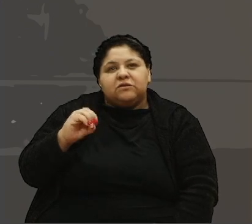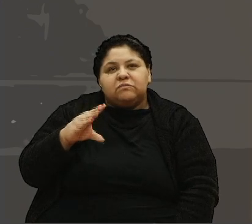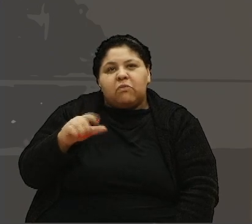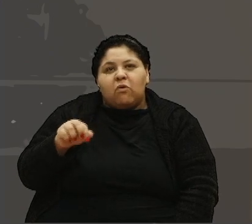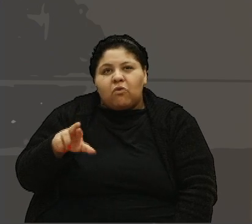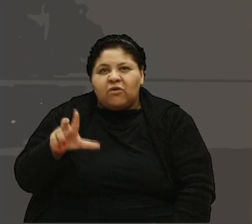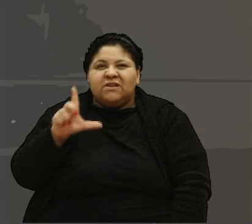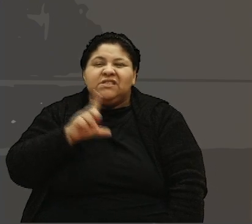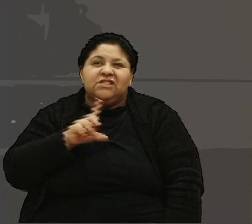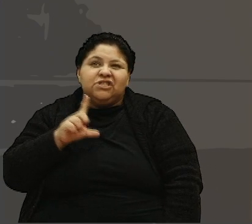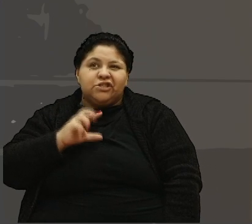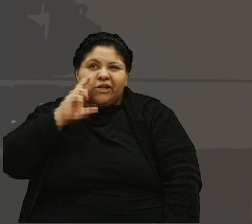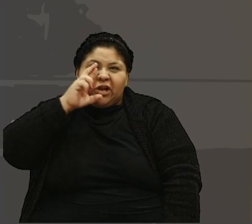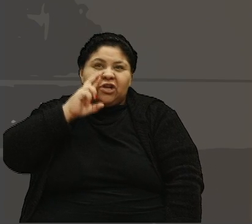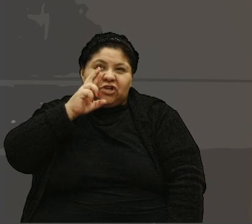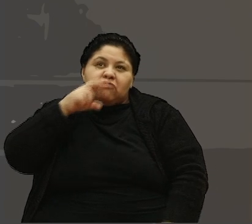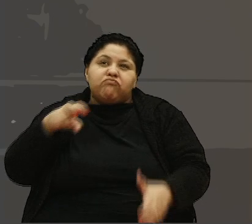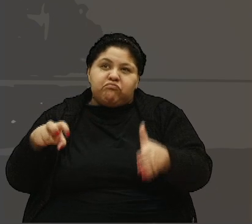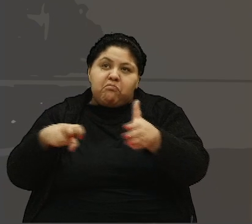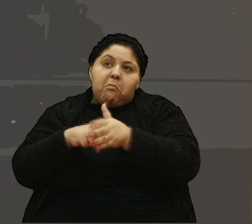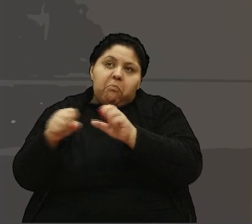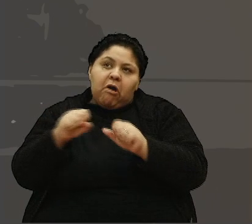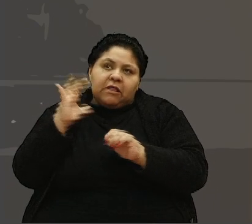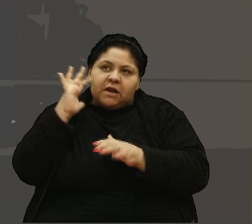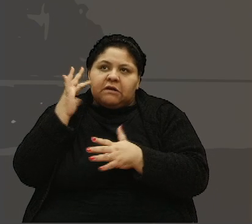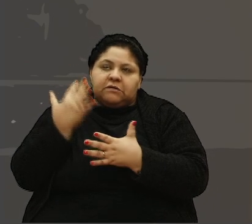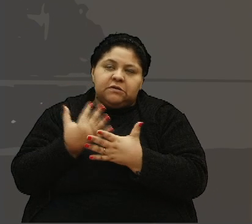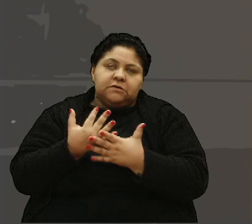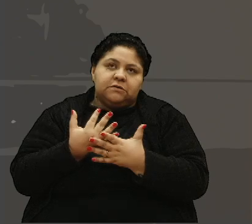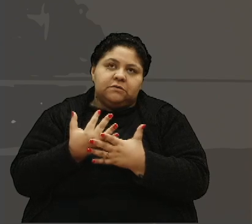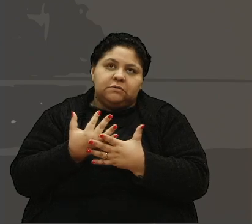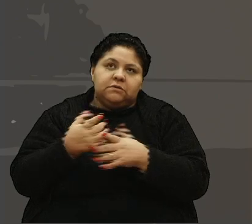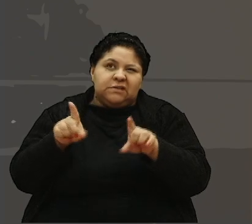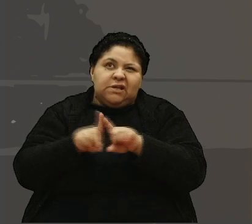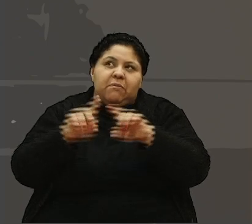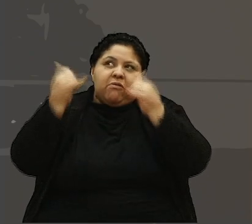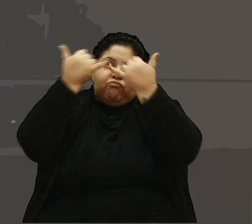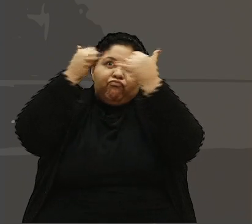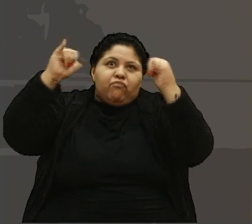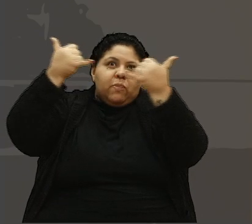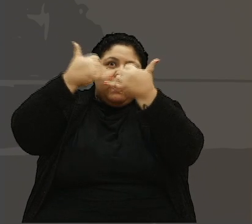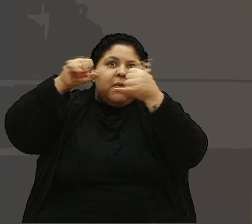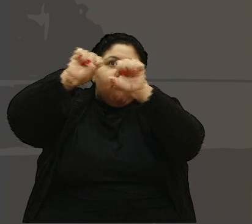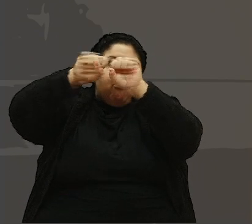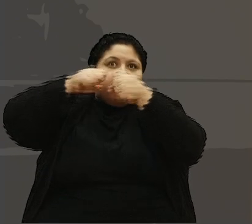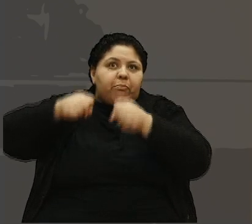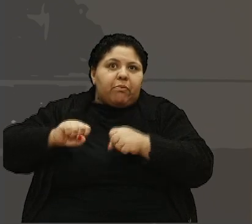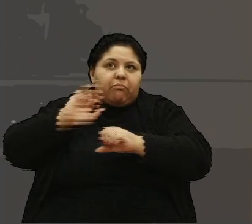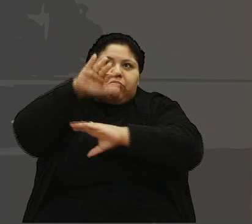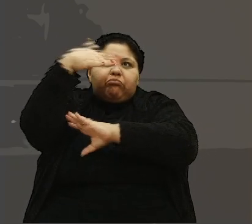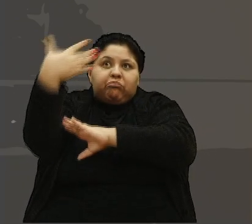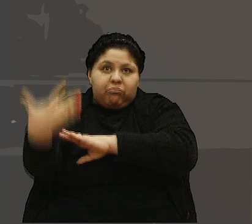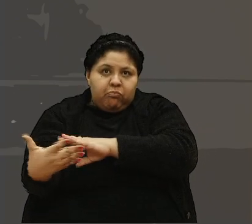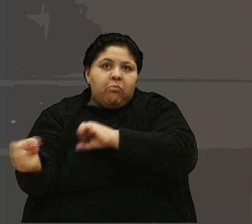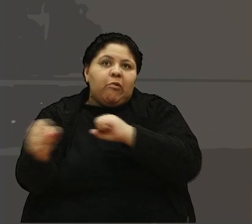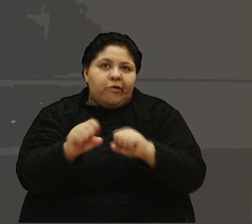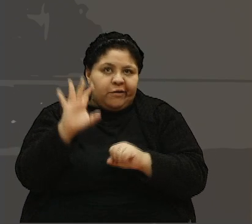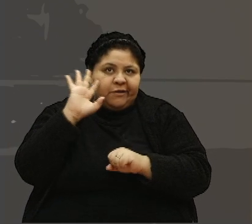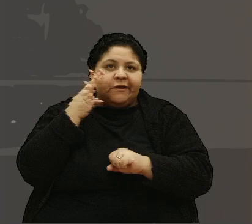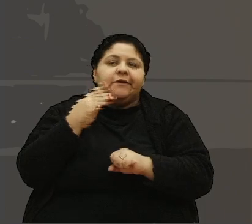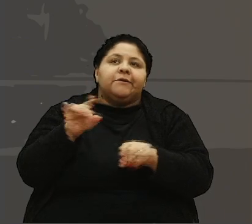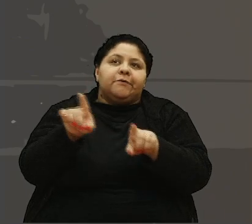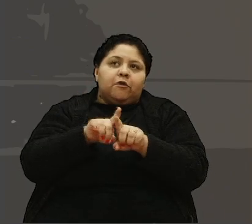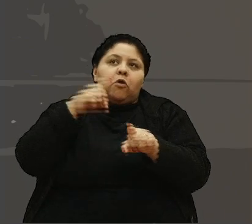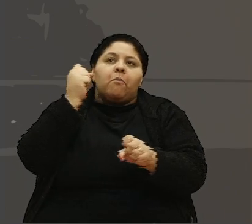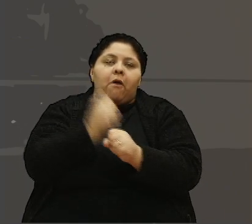com risco iminente de acidentes, inclusive de curto-circuito ali, queda de árvores, uma obra que